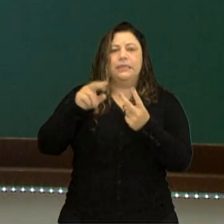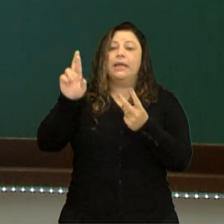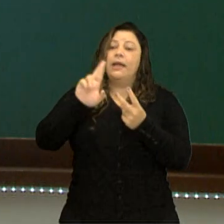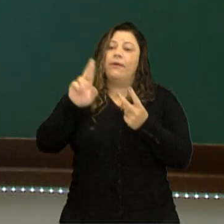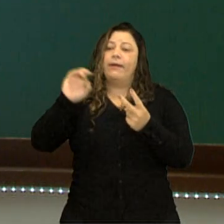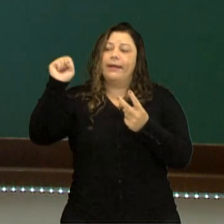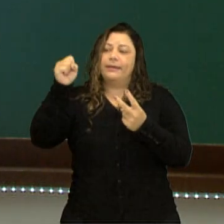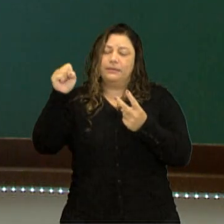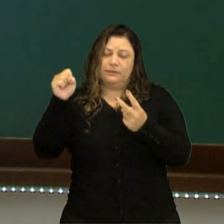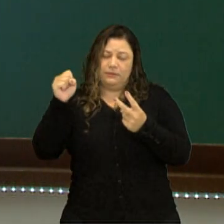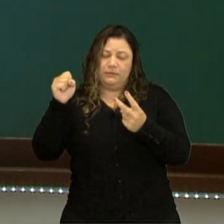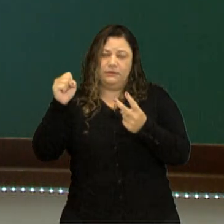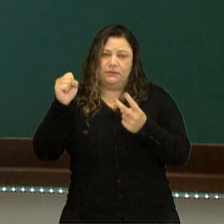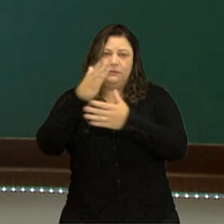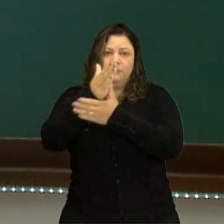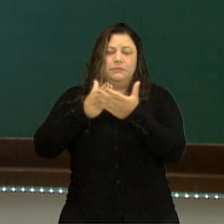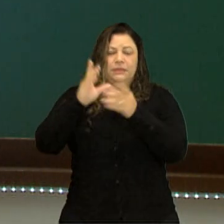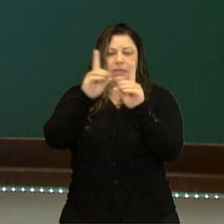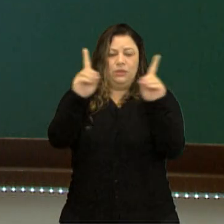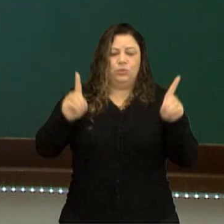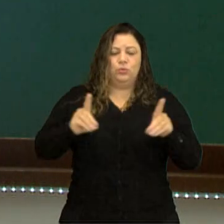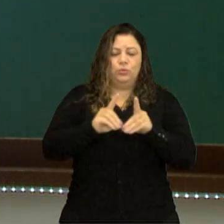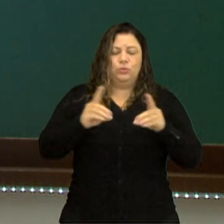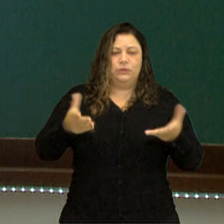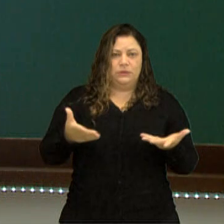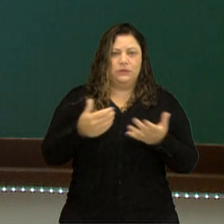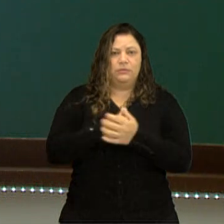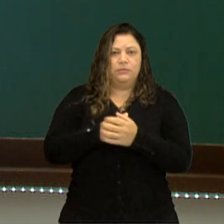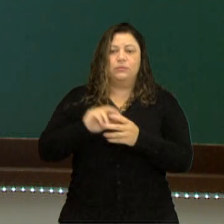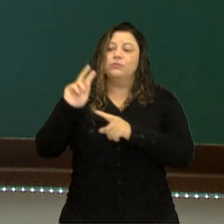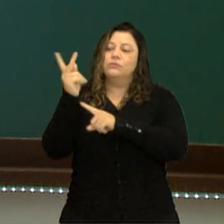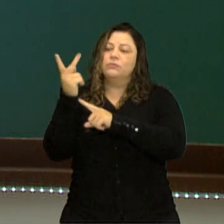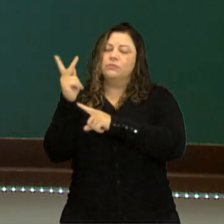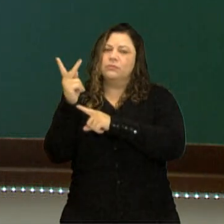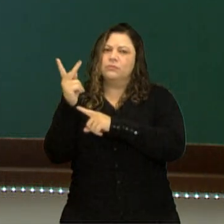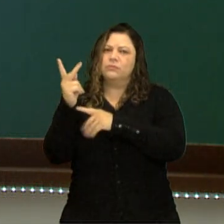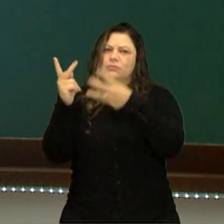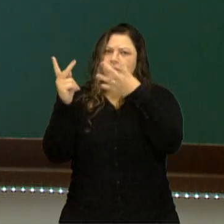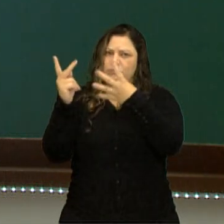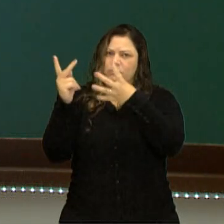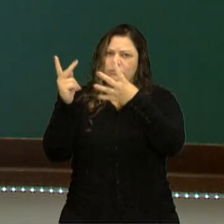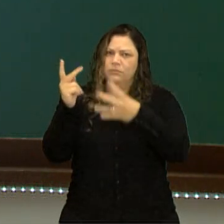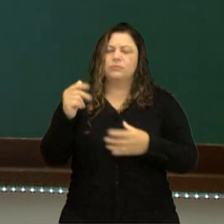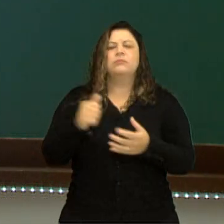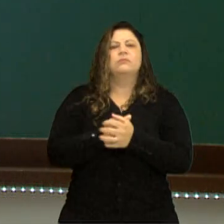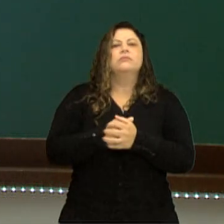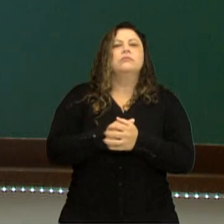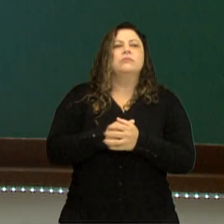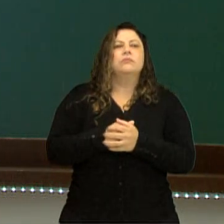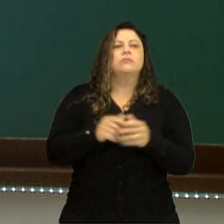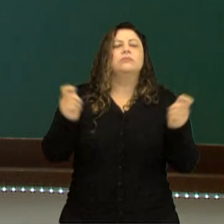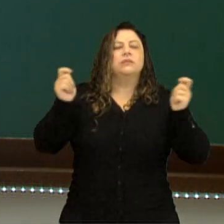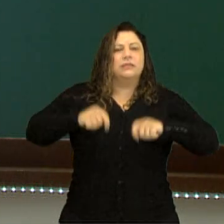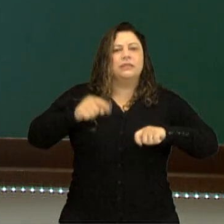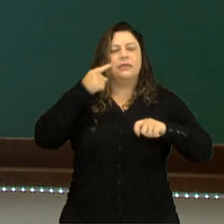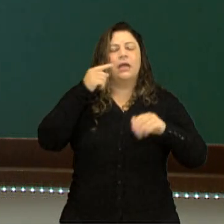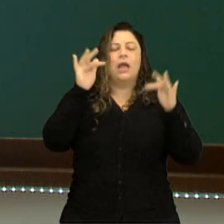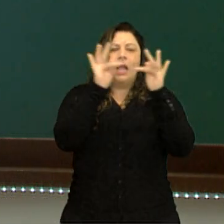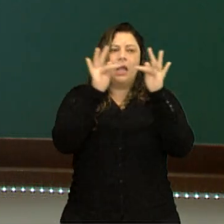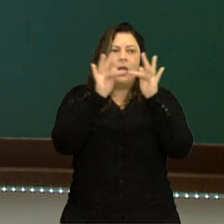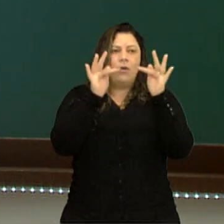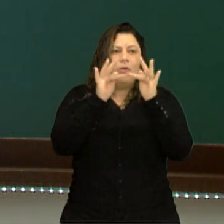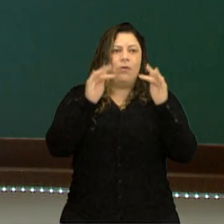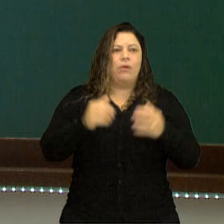8, que é metade do diâmetro aqui, e temos que a altura é 4. Aplicando a fórmula aqui, o π3